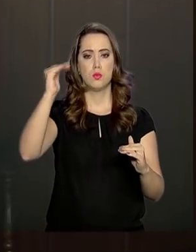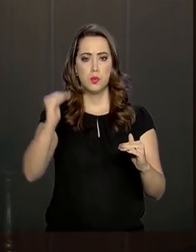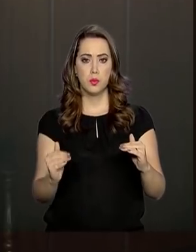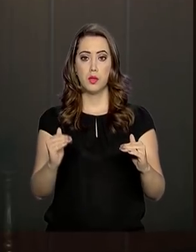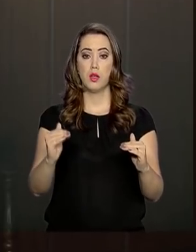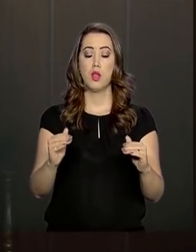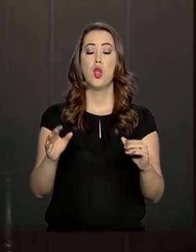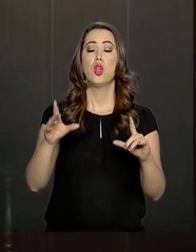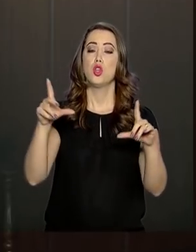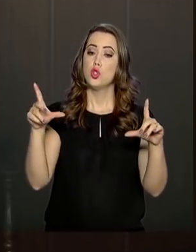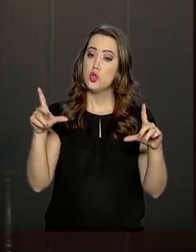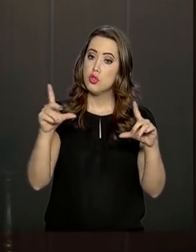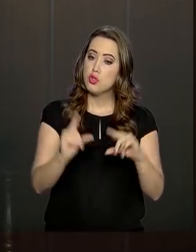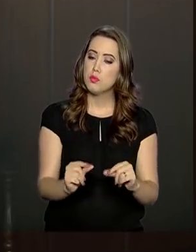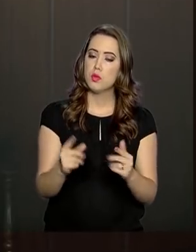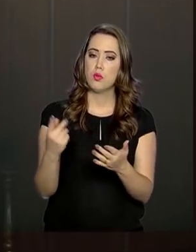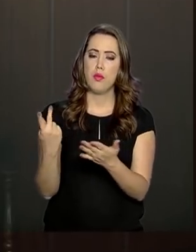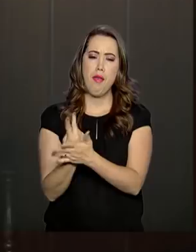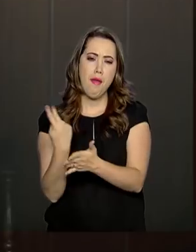fraudes,